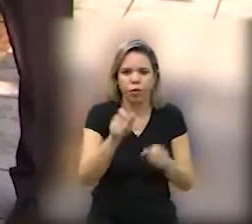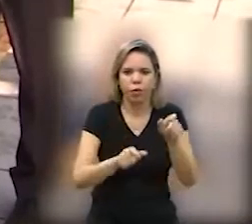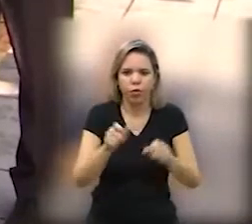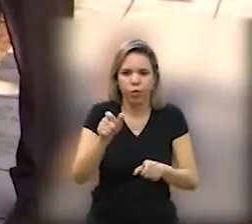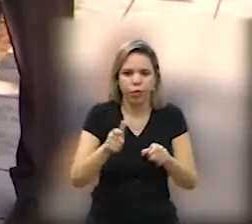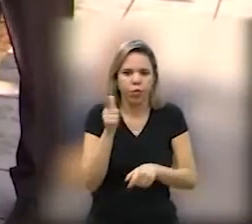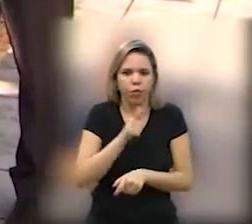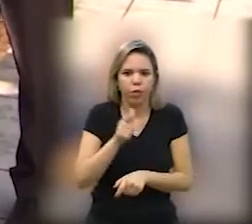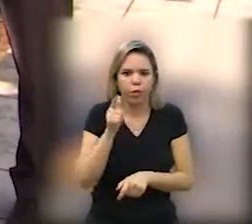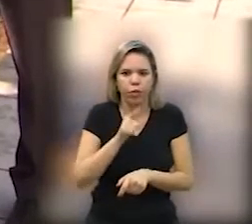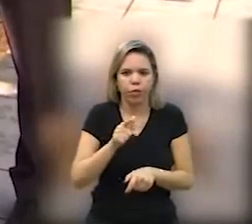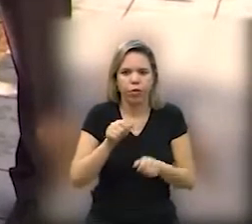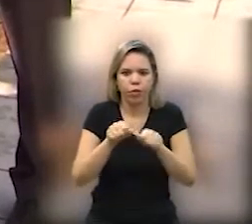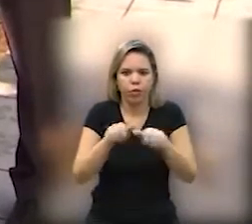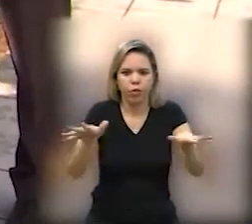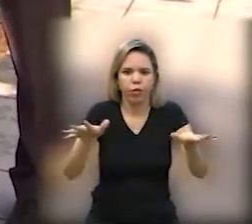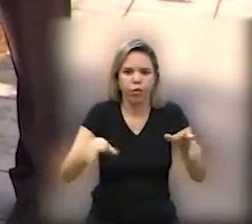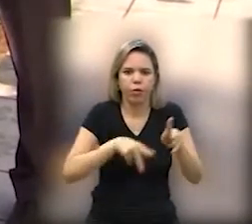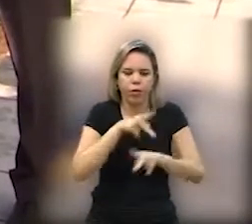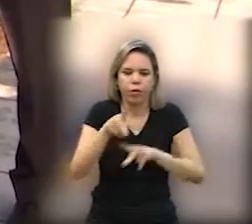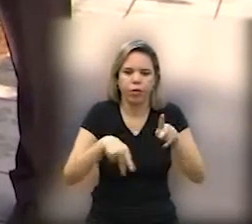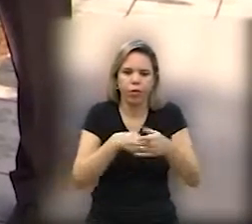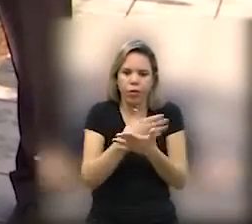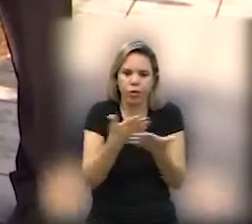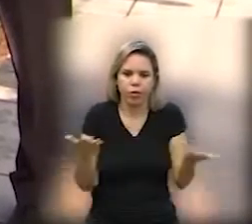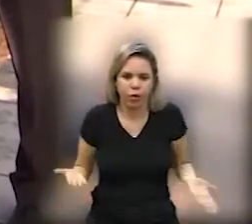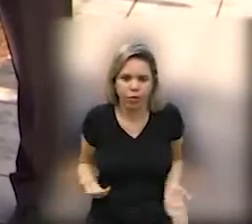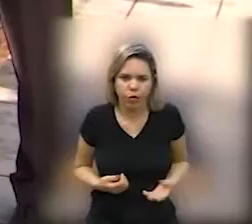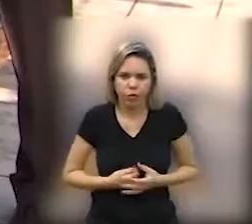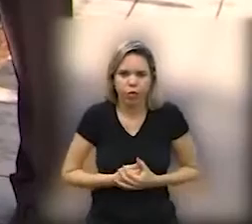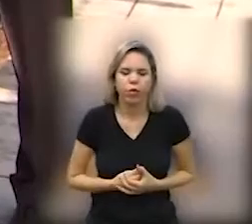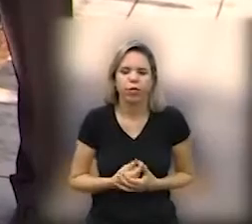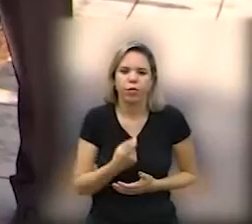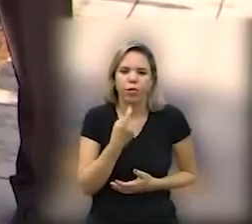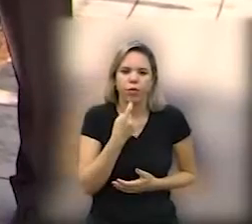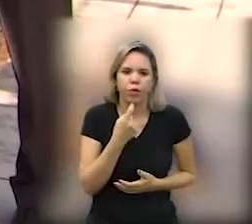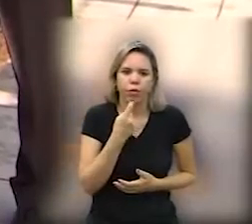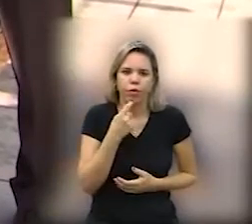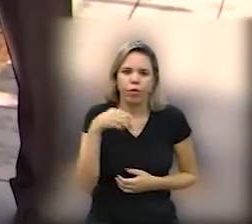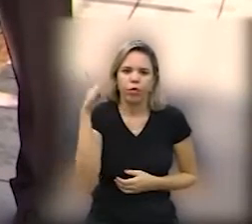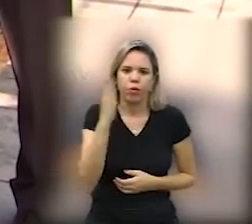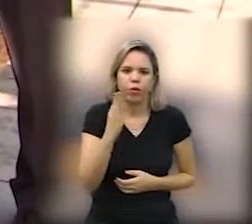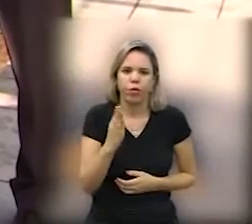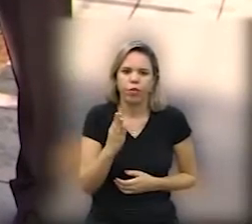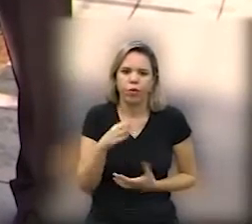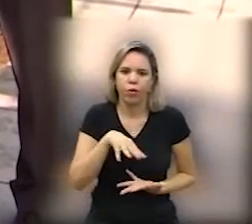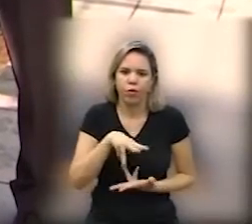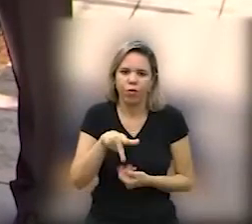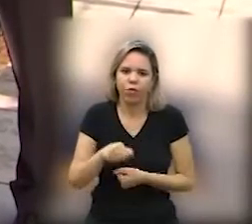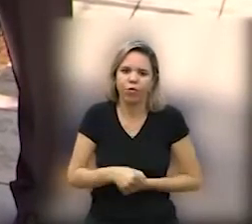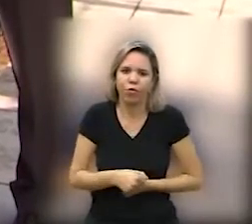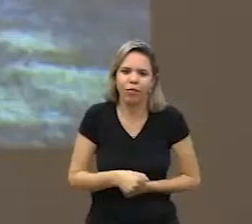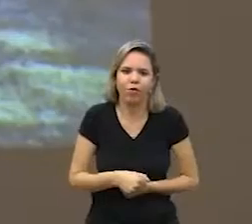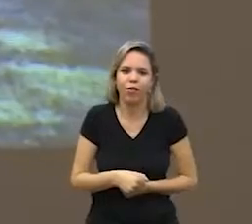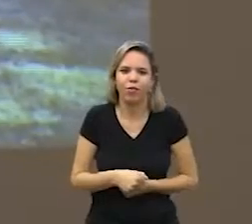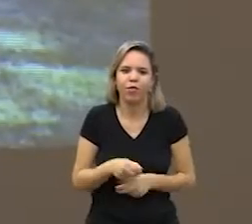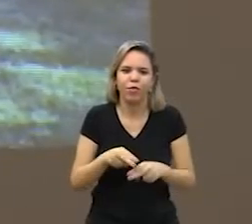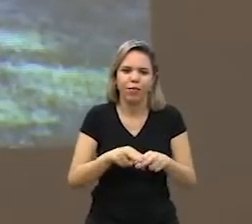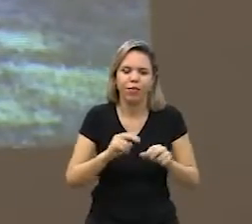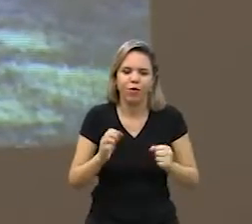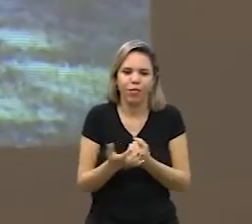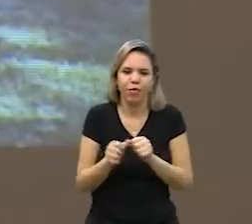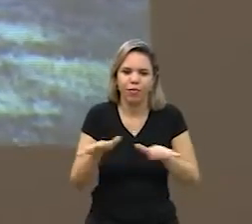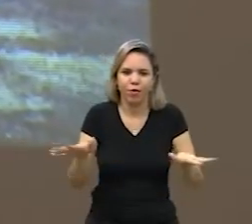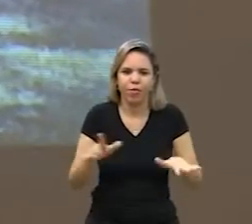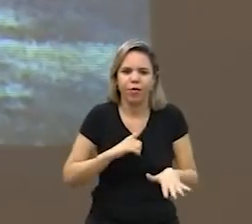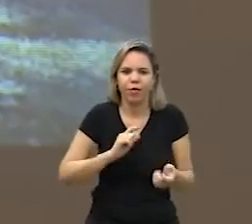individuais, consigam contagiar todas as pessoas em Campinas, no Brasil e no mundo. Por conta